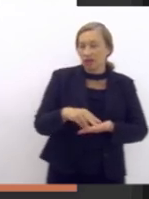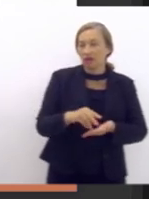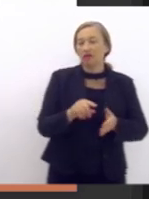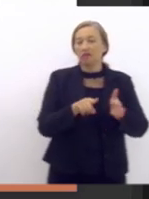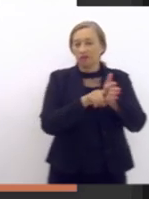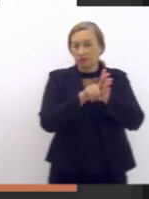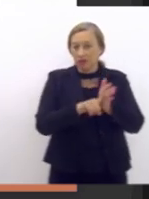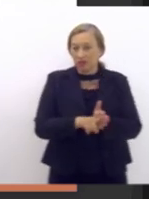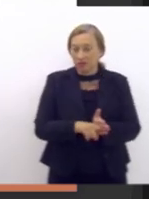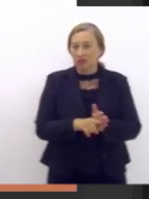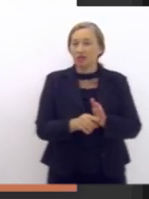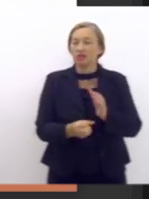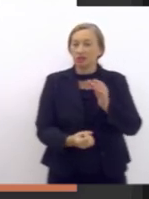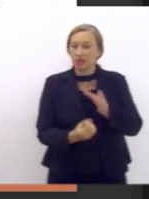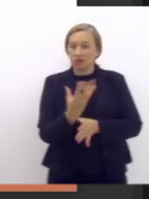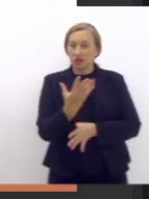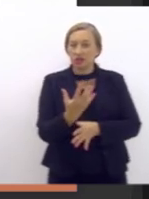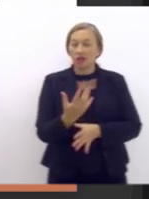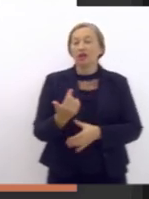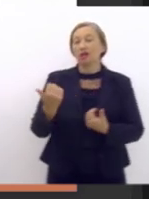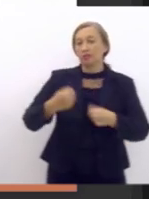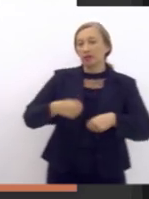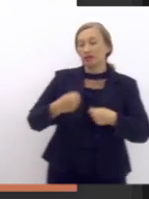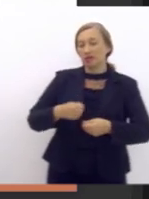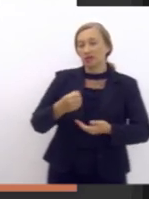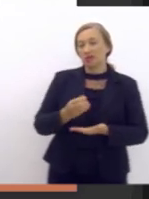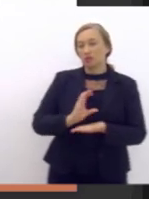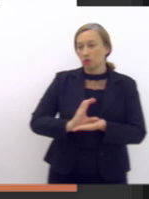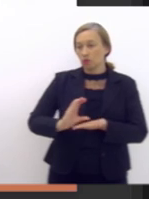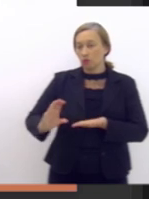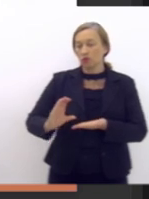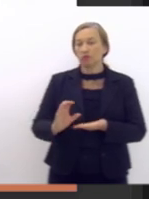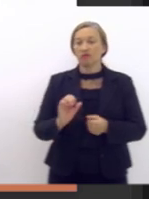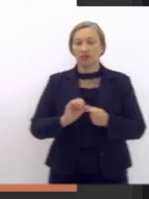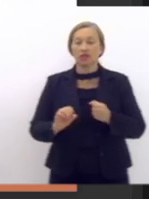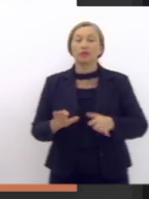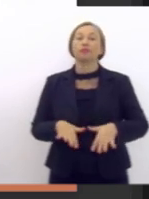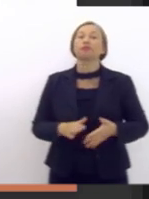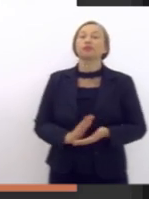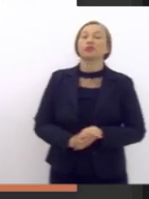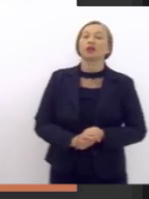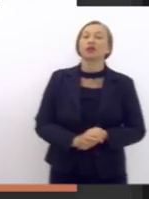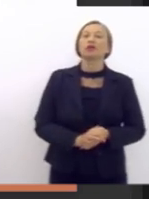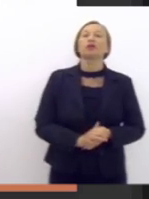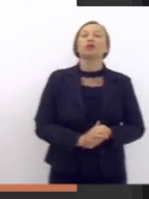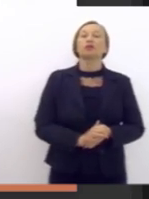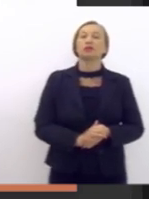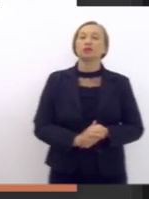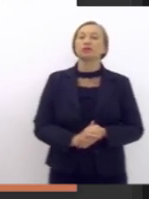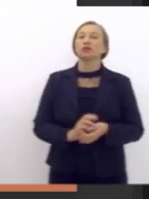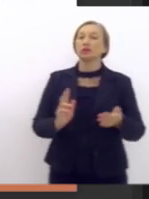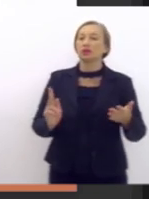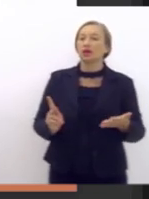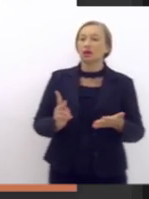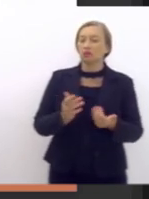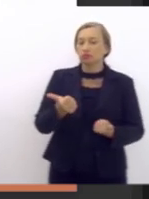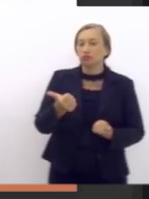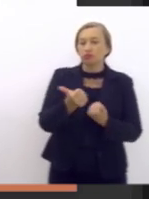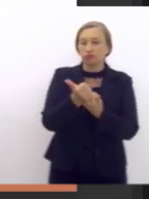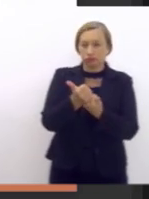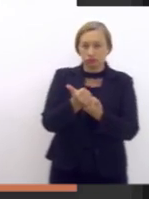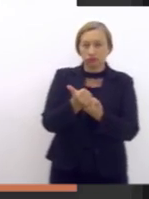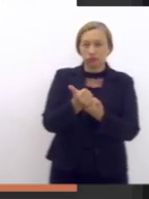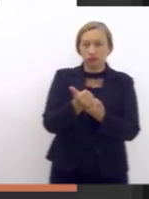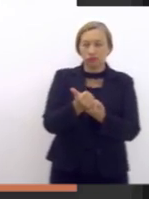quem precisa de recursos para fazer essas pesquisas. A gente também, por meio da atuação do observatório, fornece suporte à